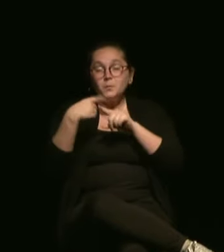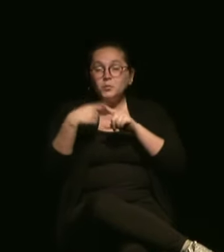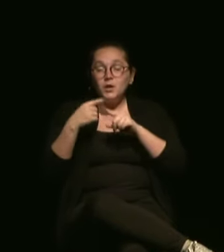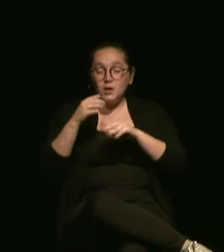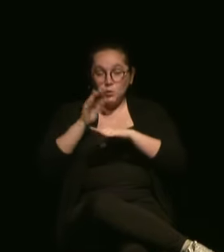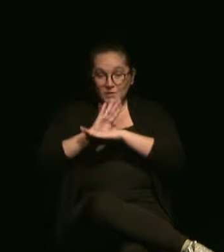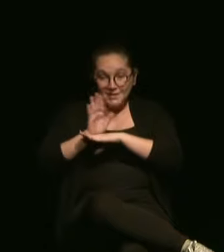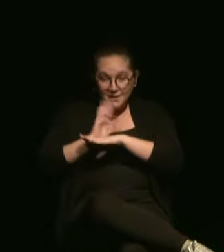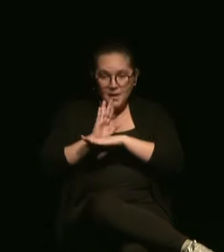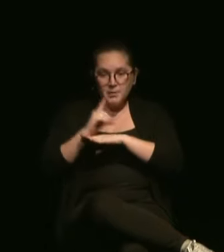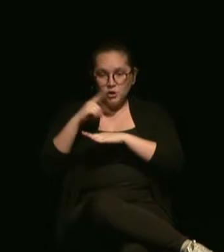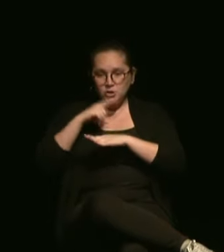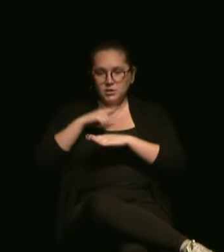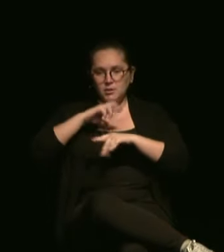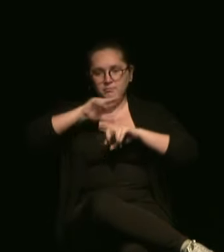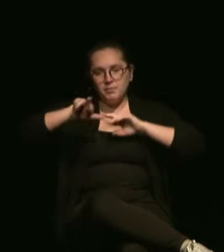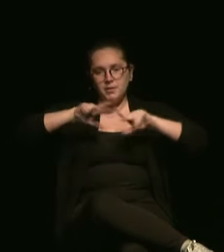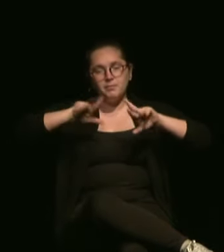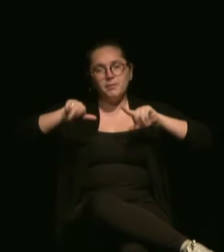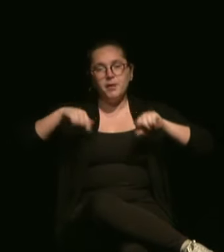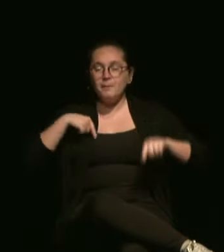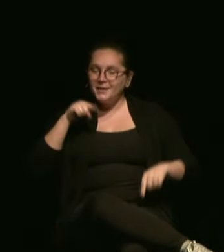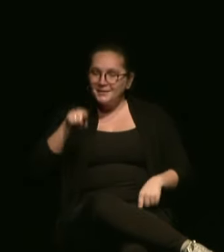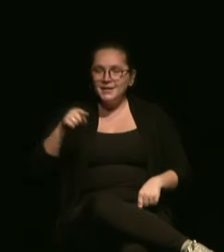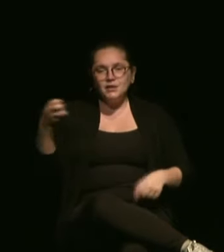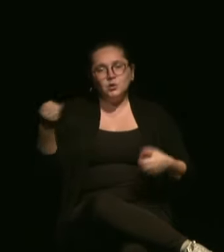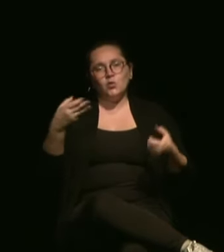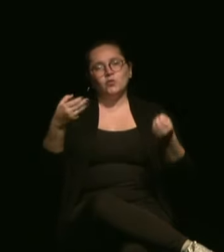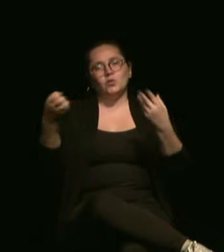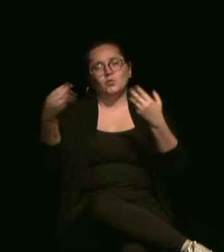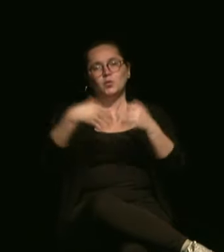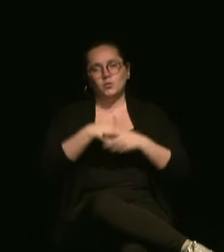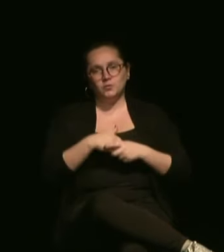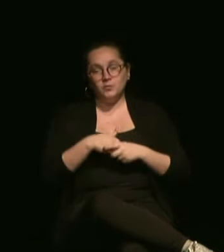aproxima muito de alguma coisa que não é cinema.